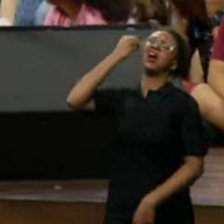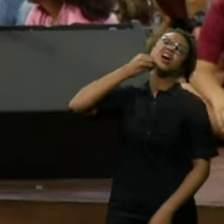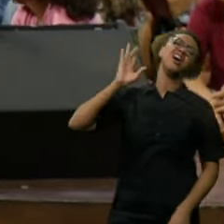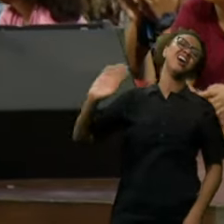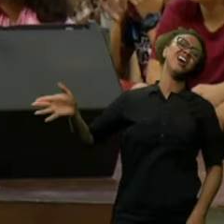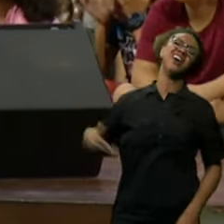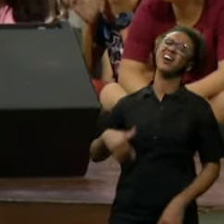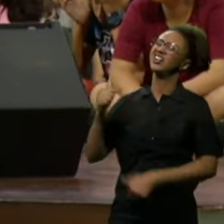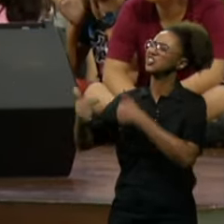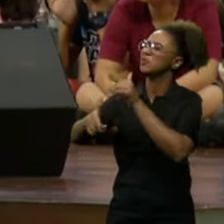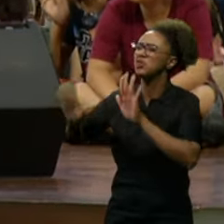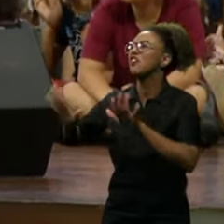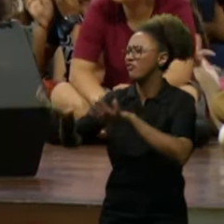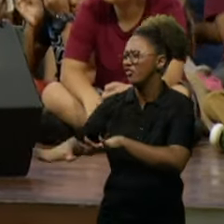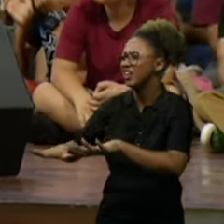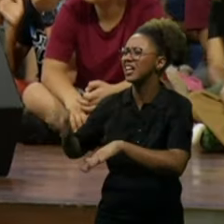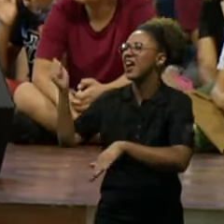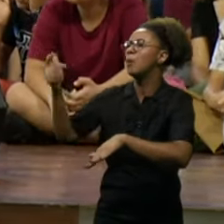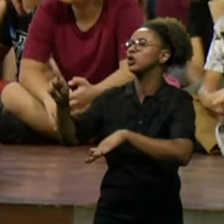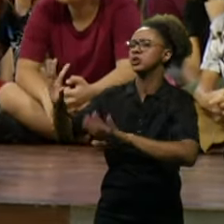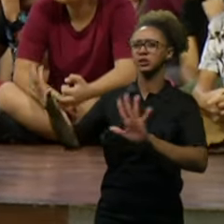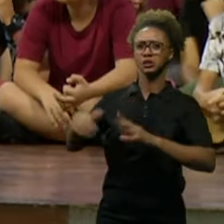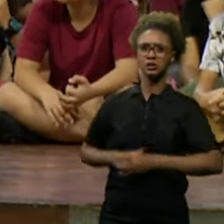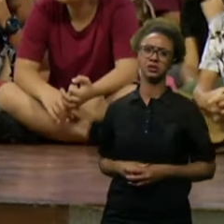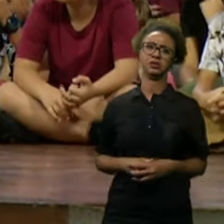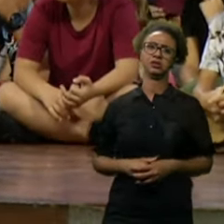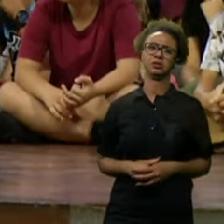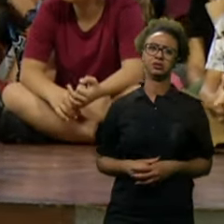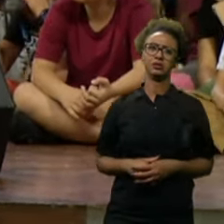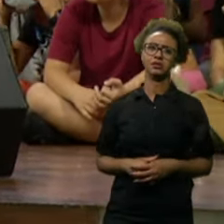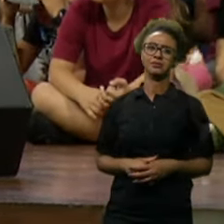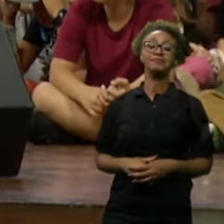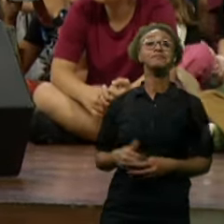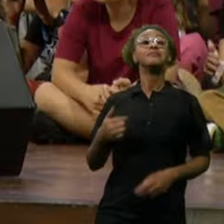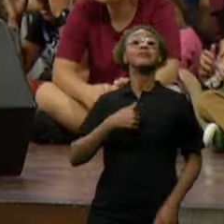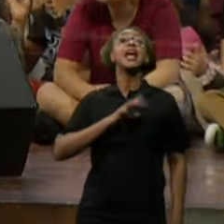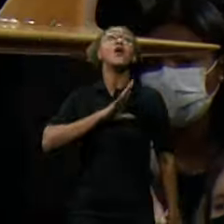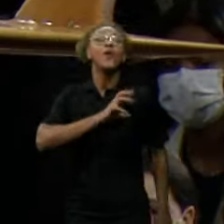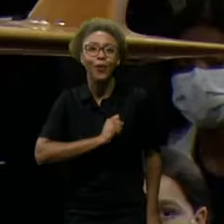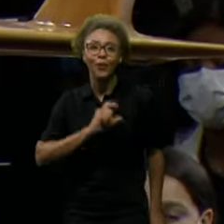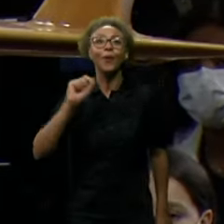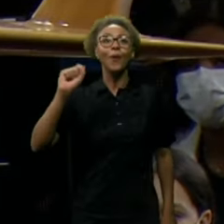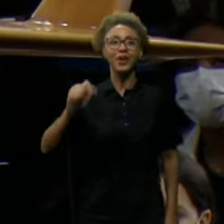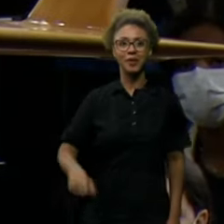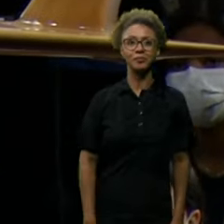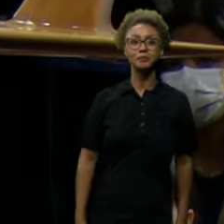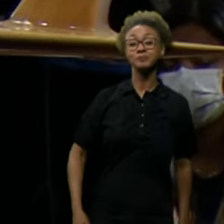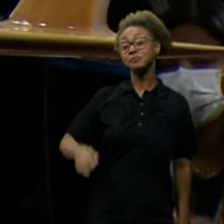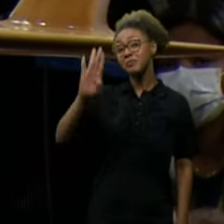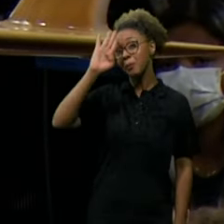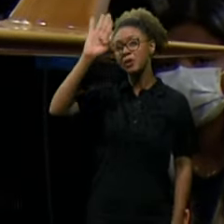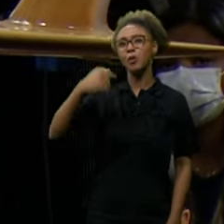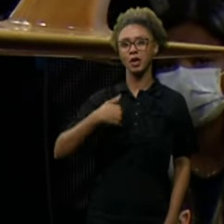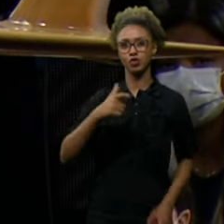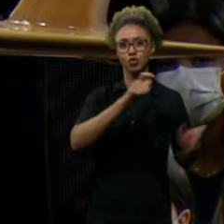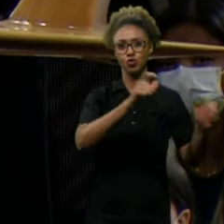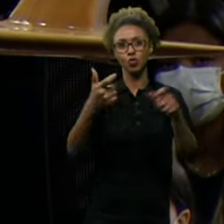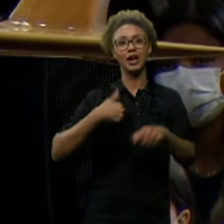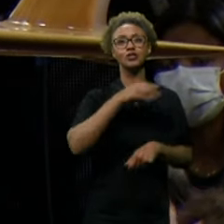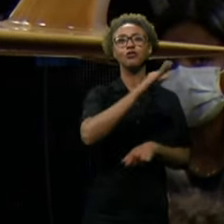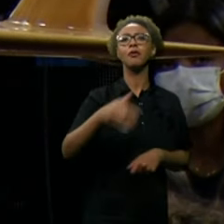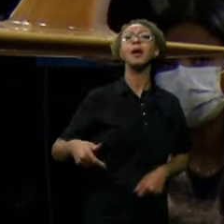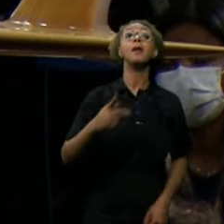você já fez demais para que fica aqui eu gosto de quando eu vejo principalmente por onde eu ando